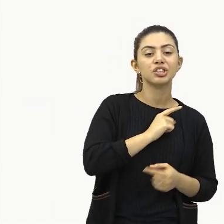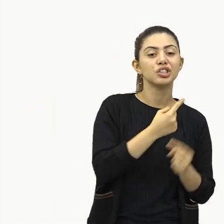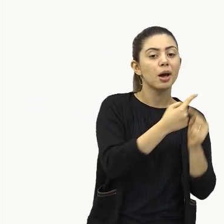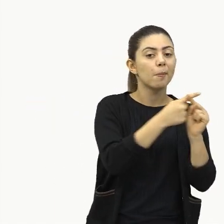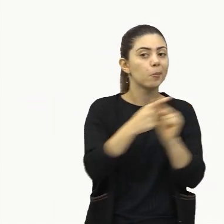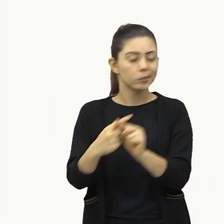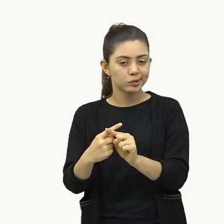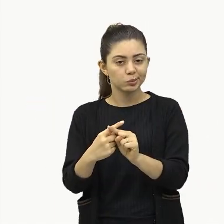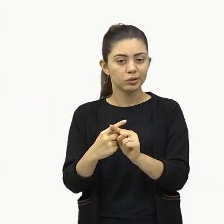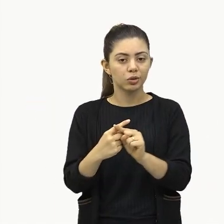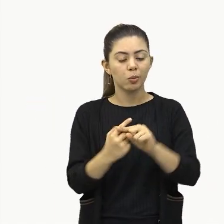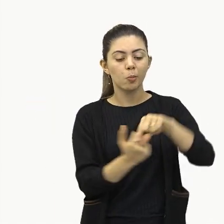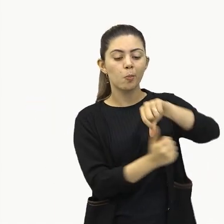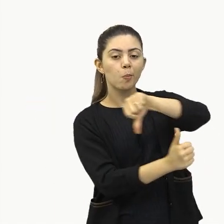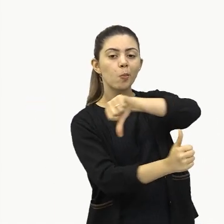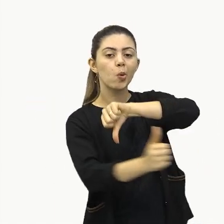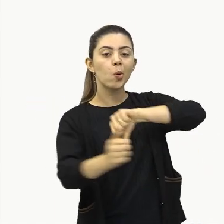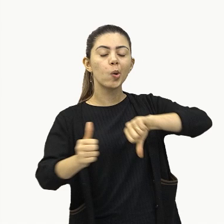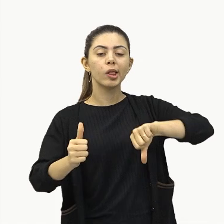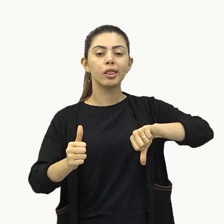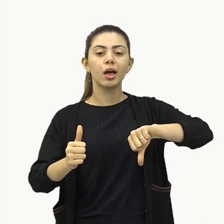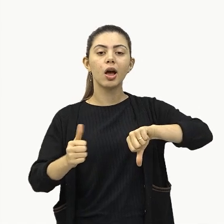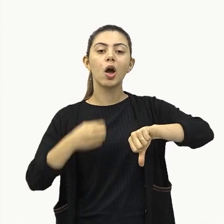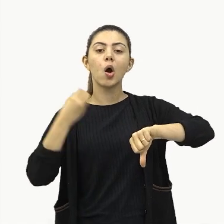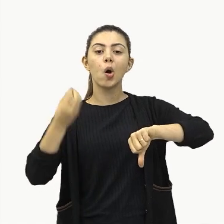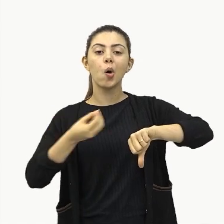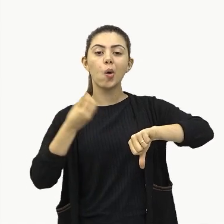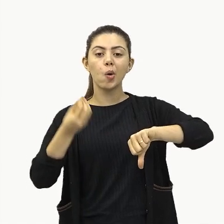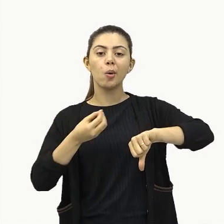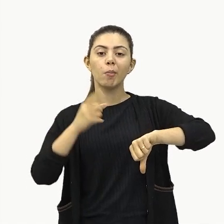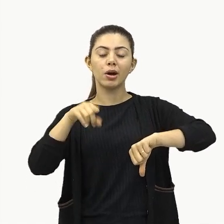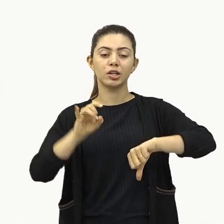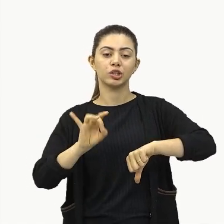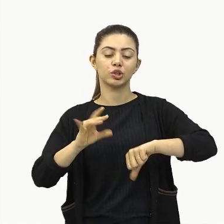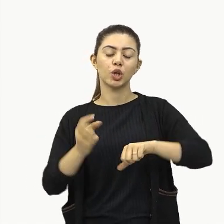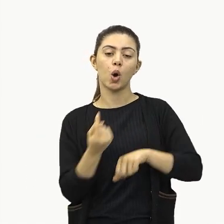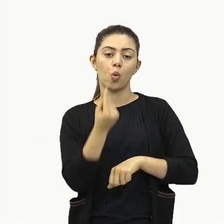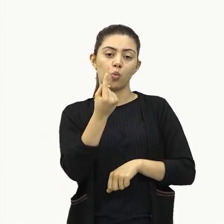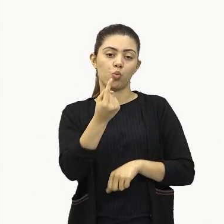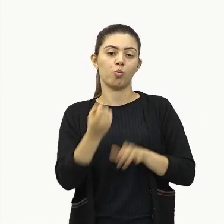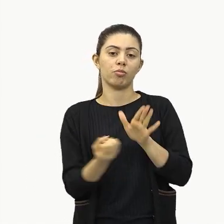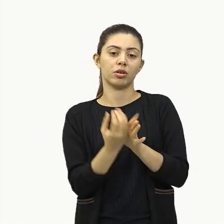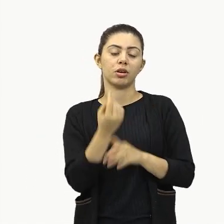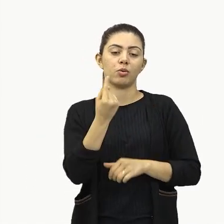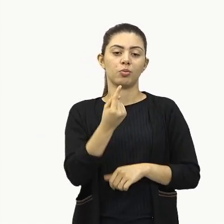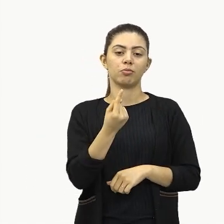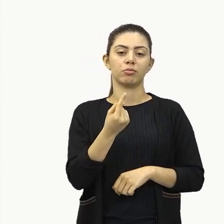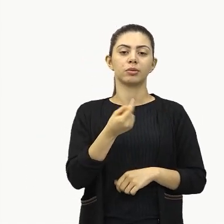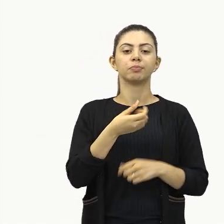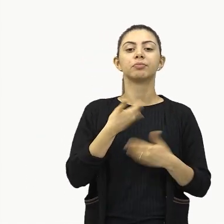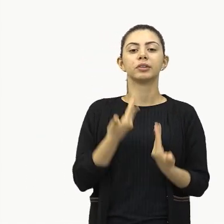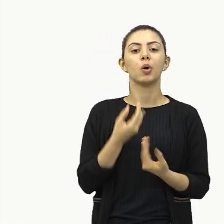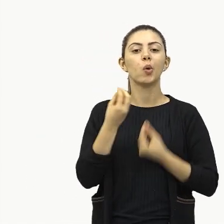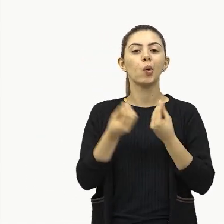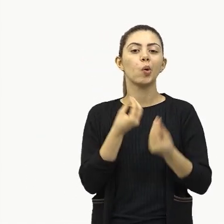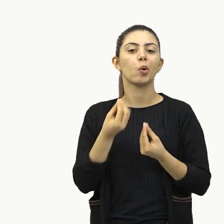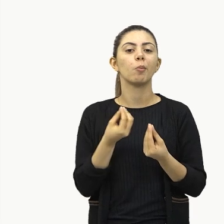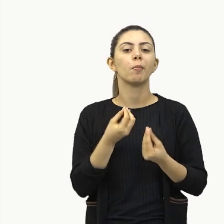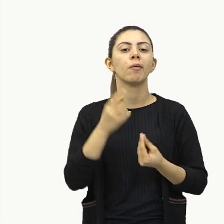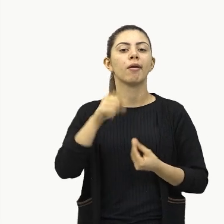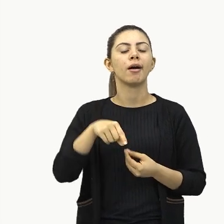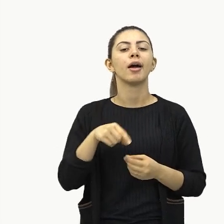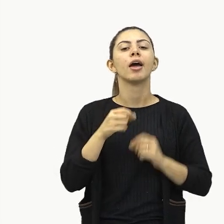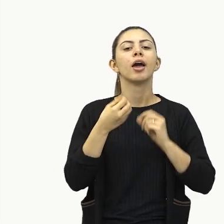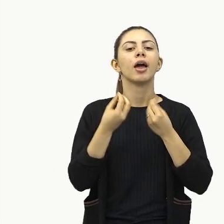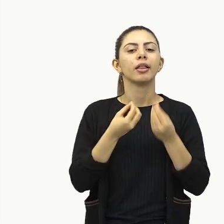duas raízes virou o quê? Ó, raiz de uma multiplicação. 6 vezes 3, 18. Então, aí